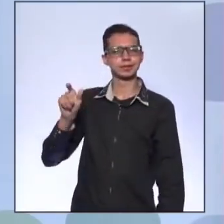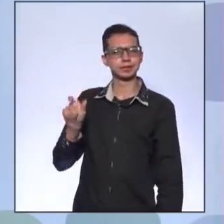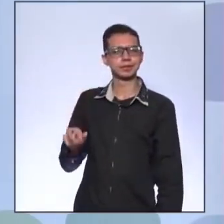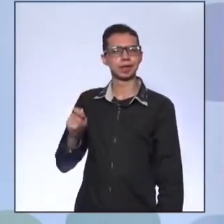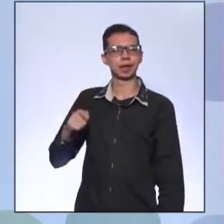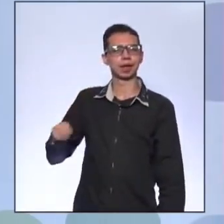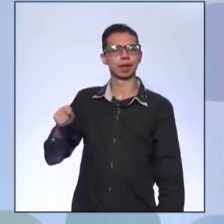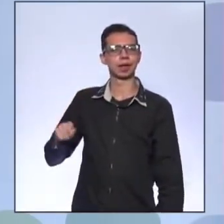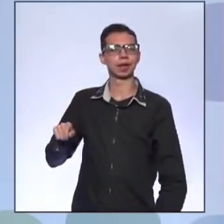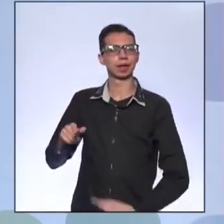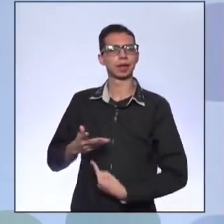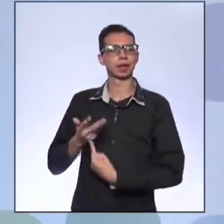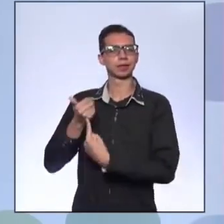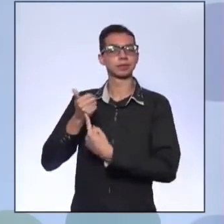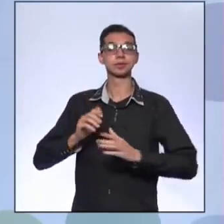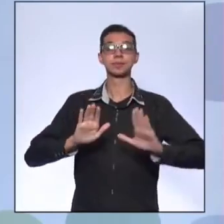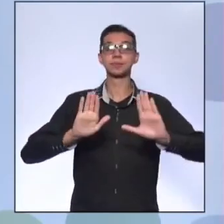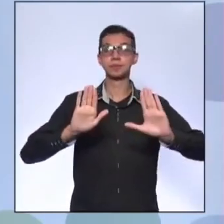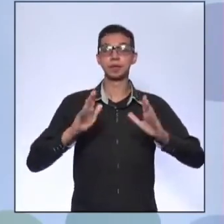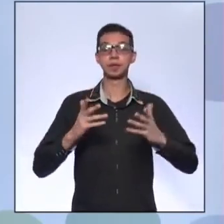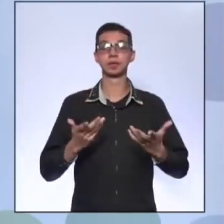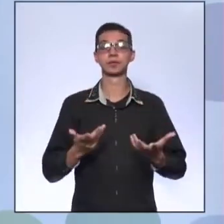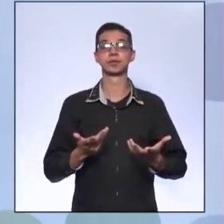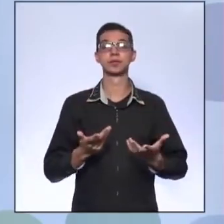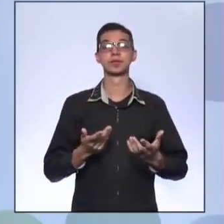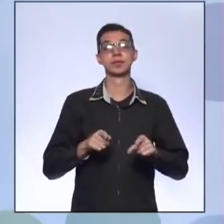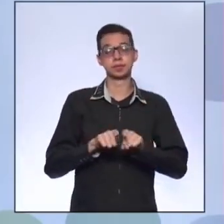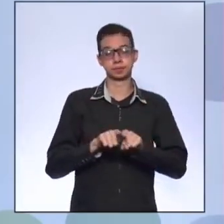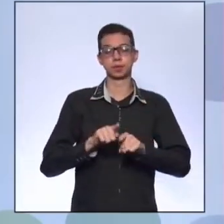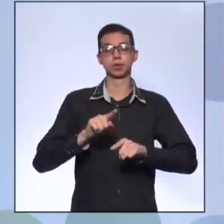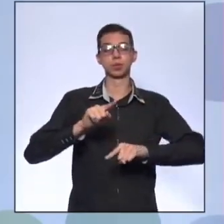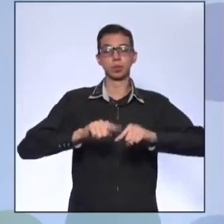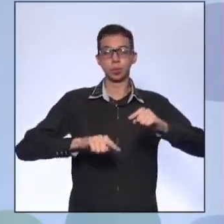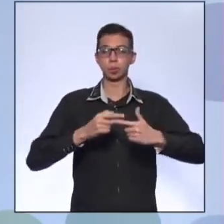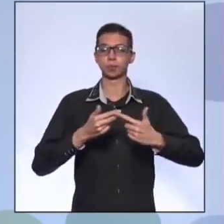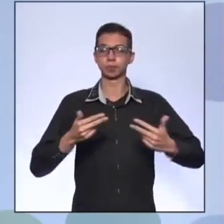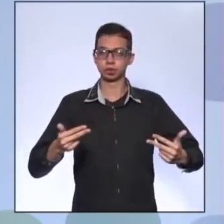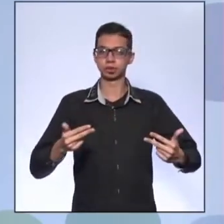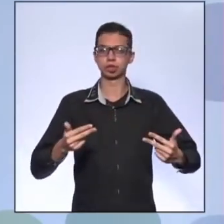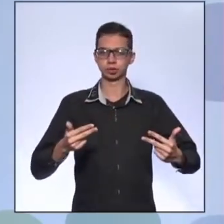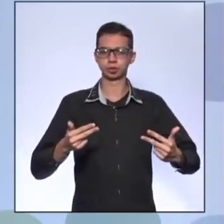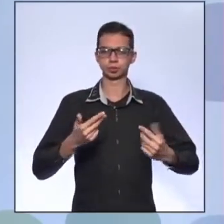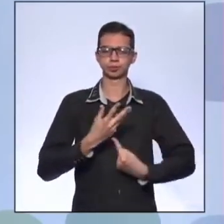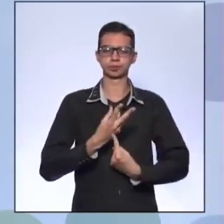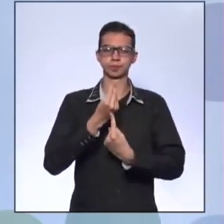o produto final, ele se torna o objeto artístico. E este livro, então, ele